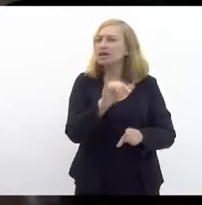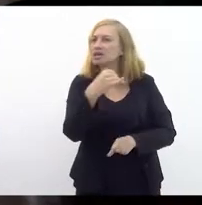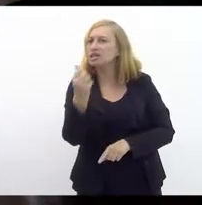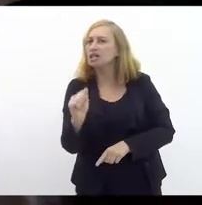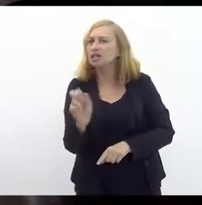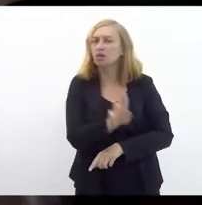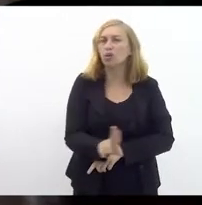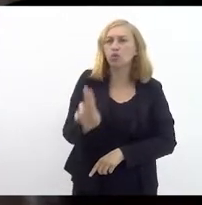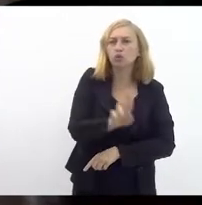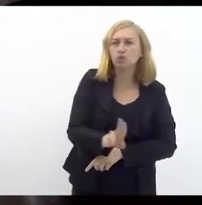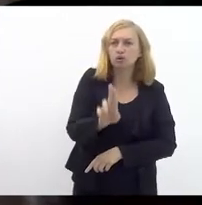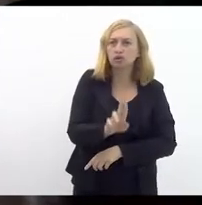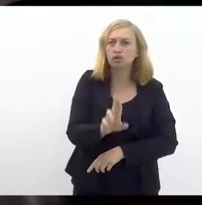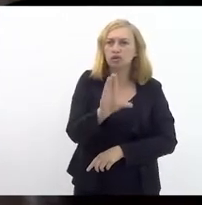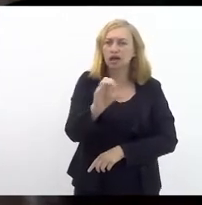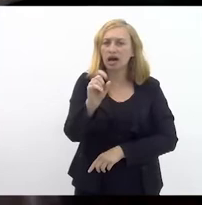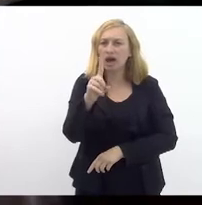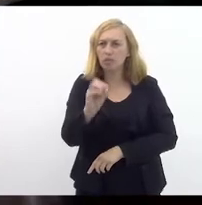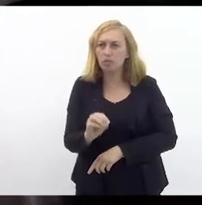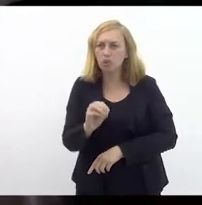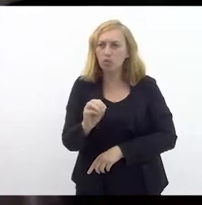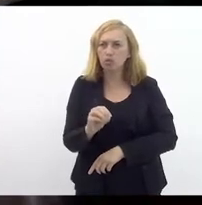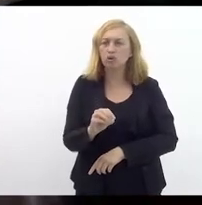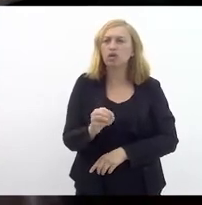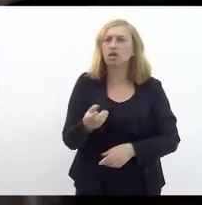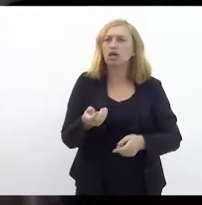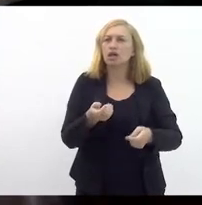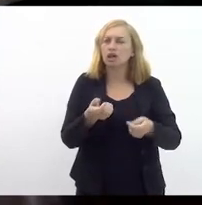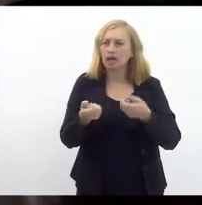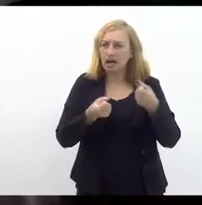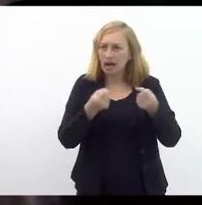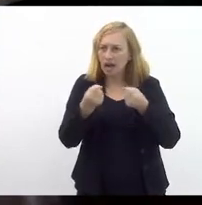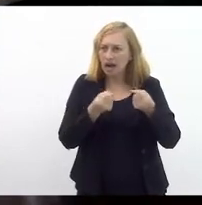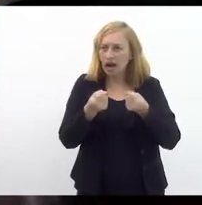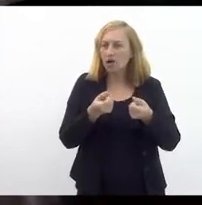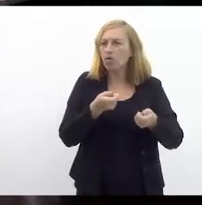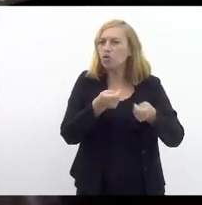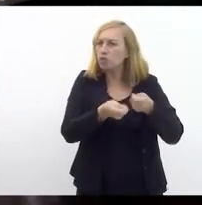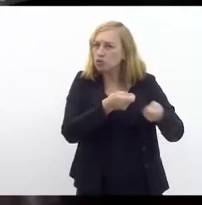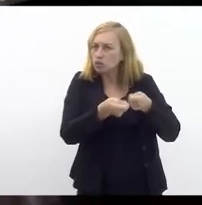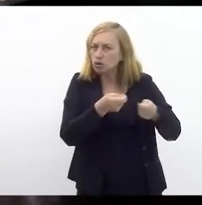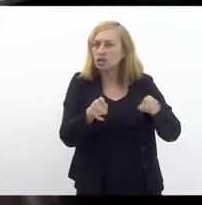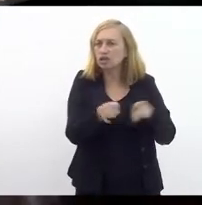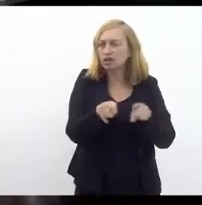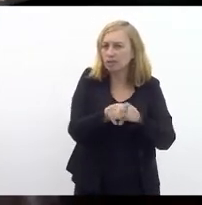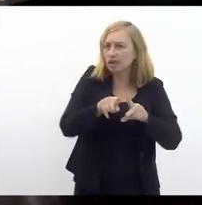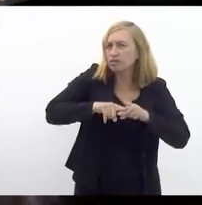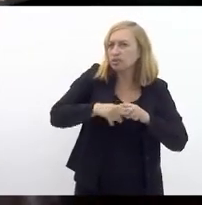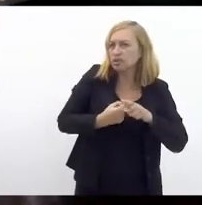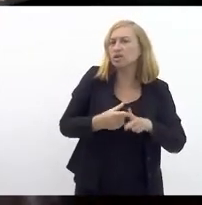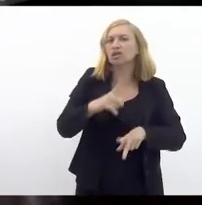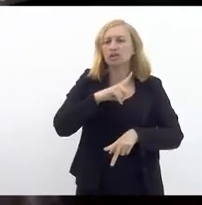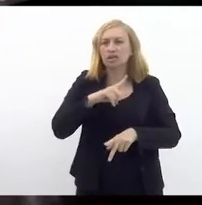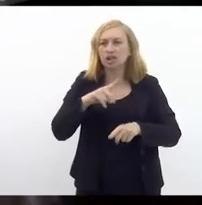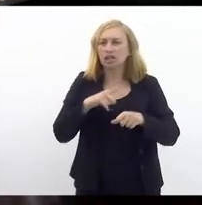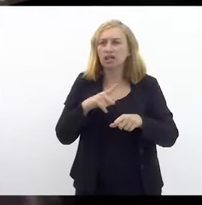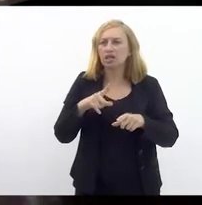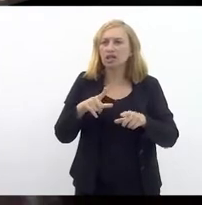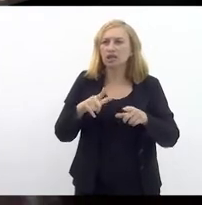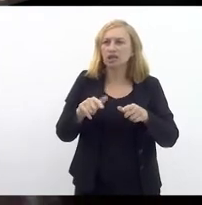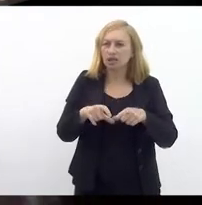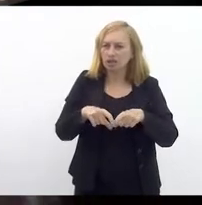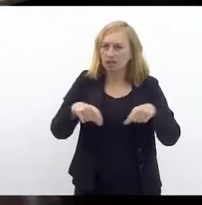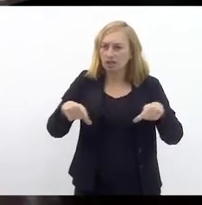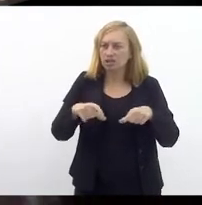utilizam os carros, como mencionado, o carro-controle, os carros de manutenção, que também têm larguras diferenciadas. Então,